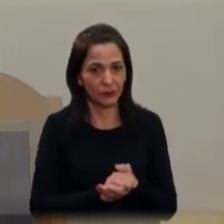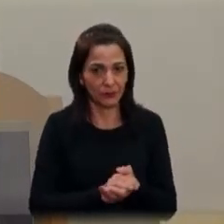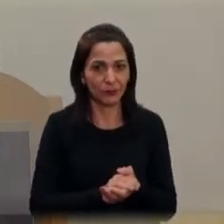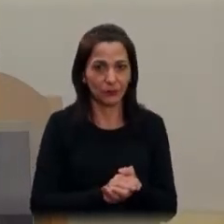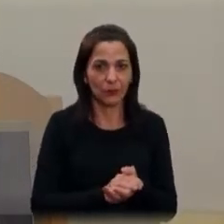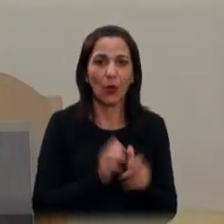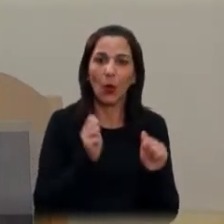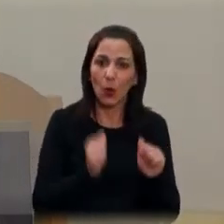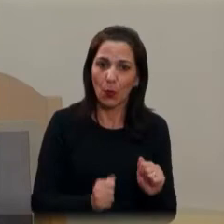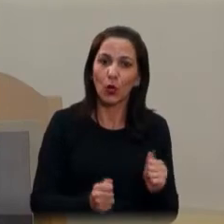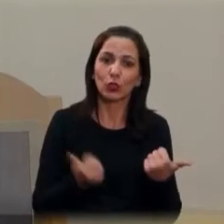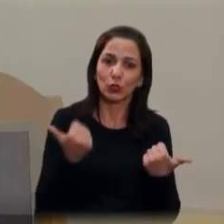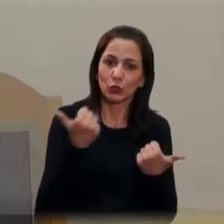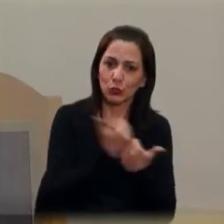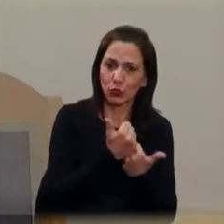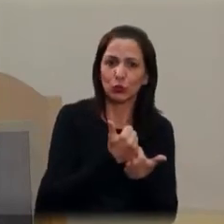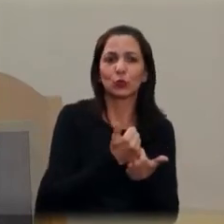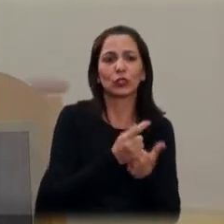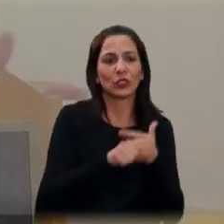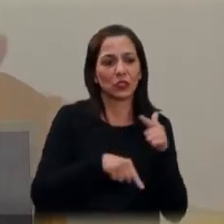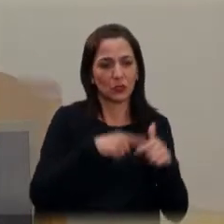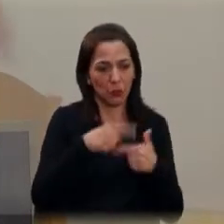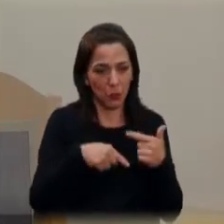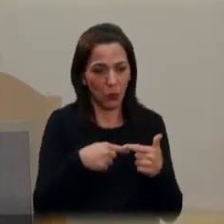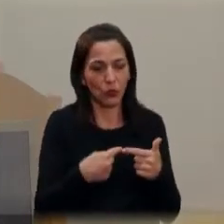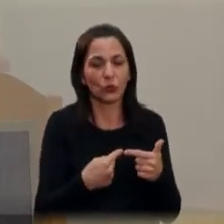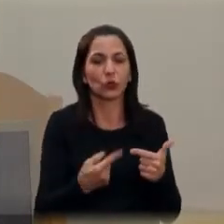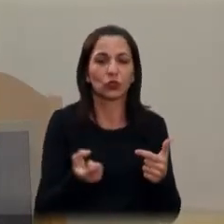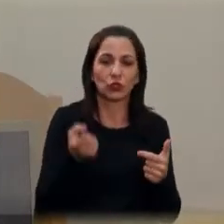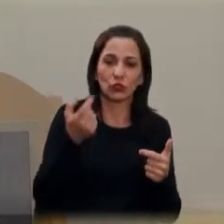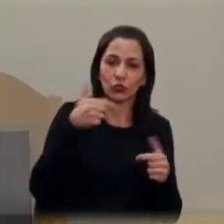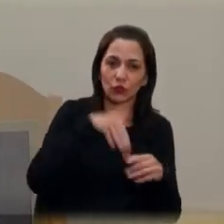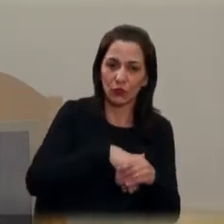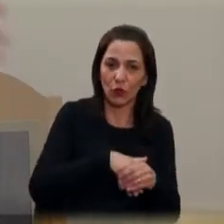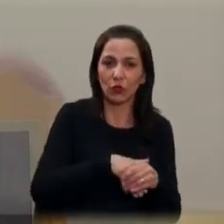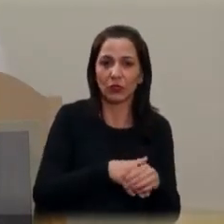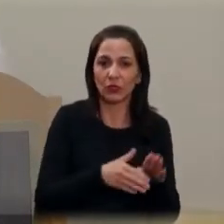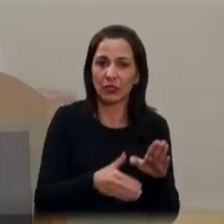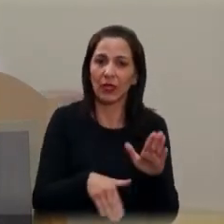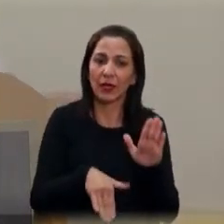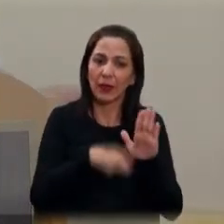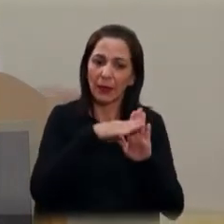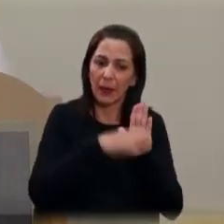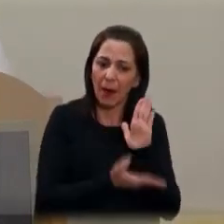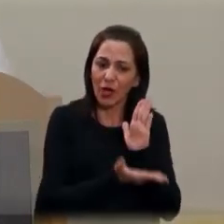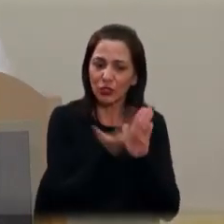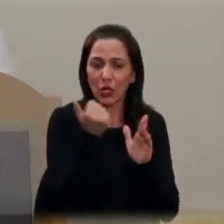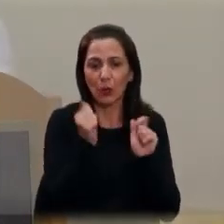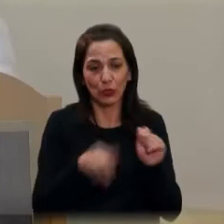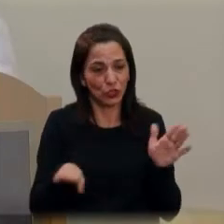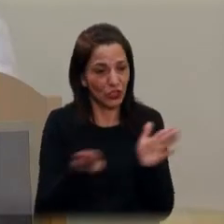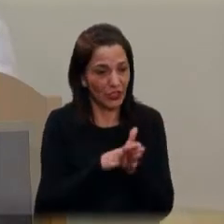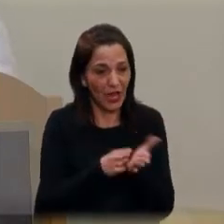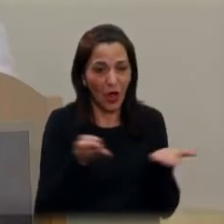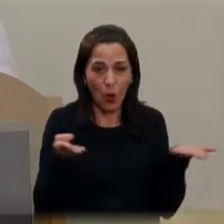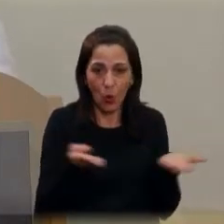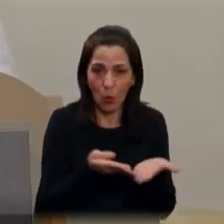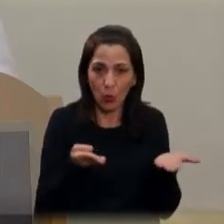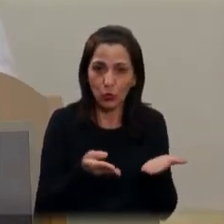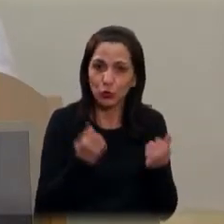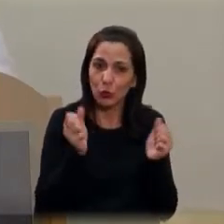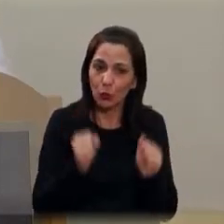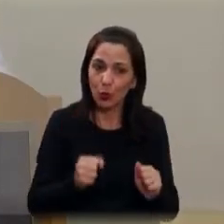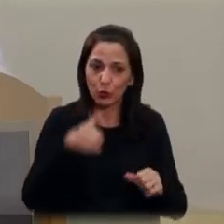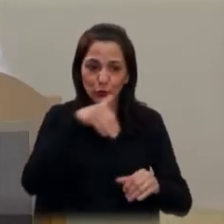pôr e colocar em votação de novo, faz parte do regimento. Então, deve vir. Se não vier, ele sai de pauta e vai para outra vez. Mas se chegar hoje a tempo, ainda pode votar com